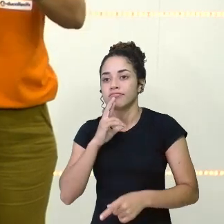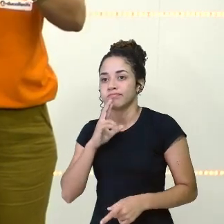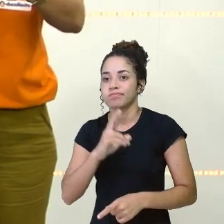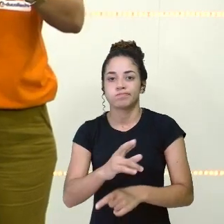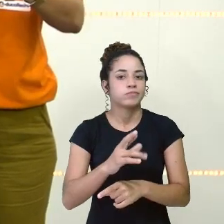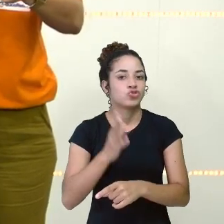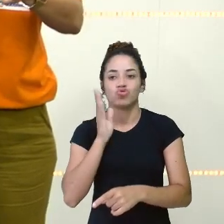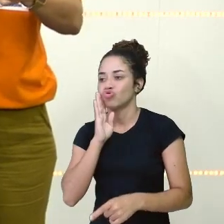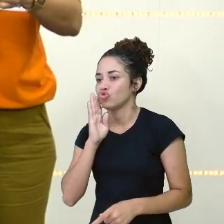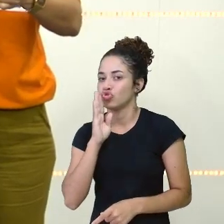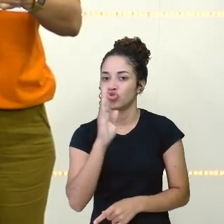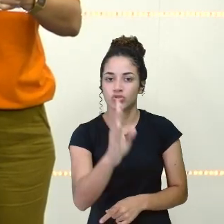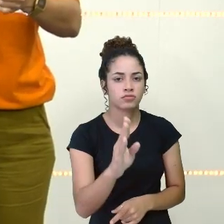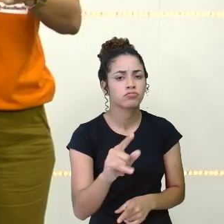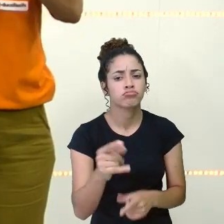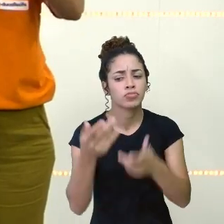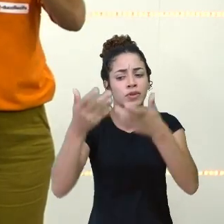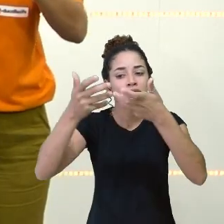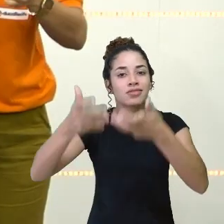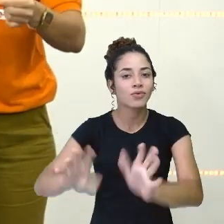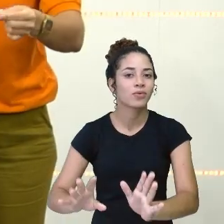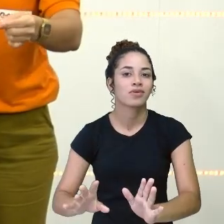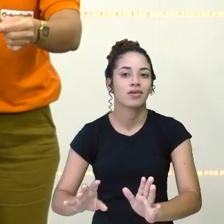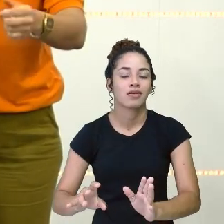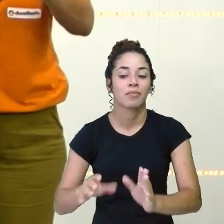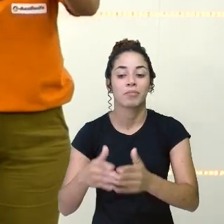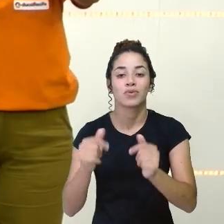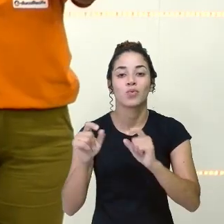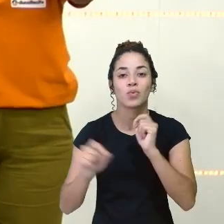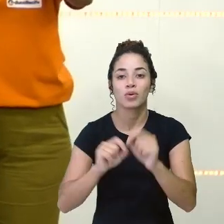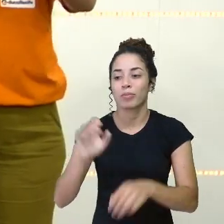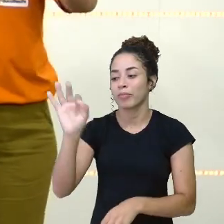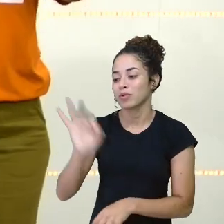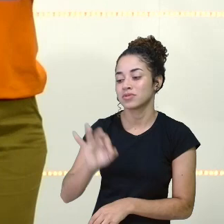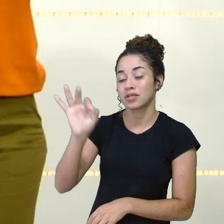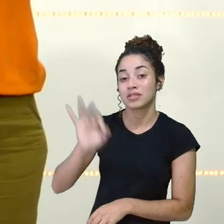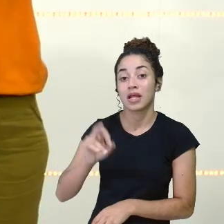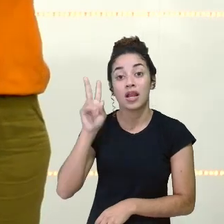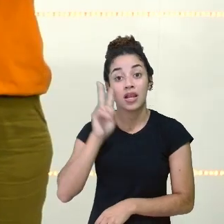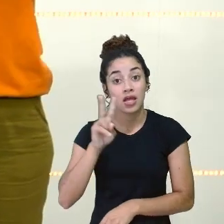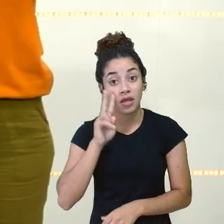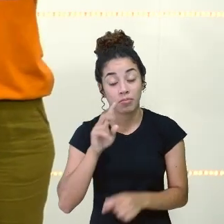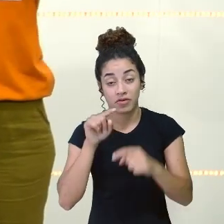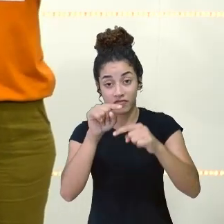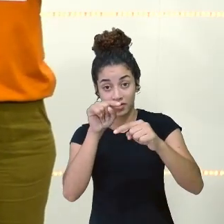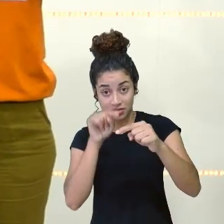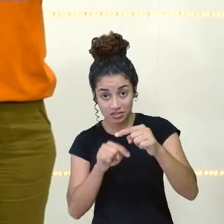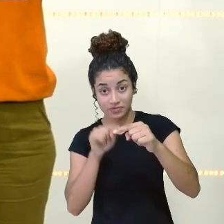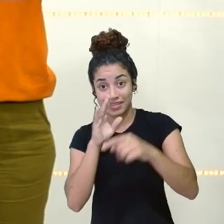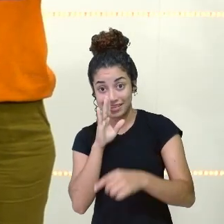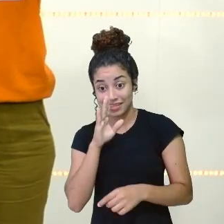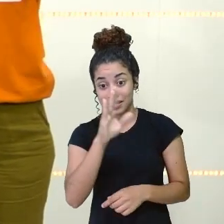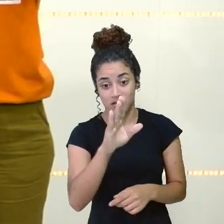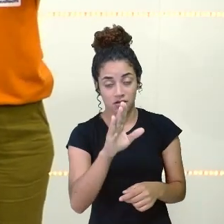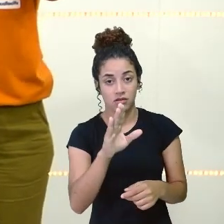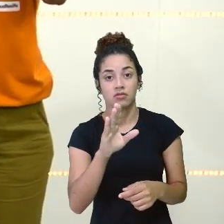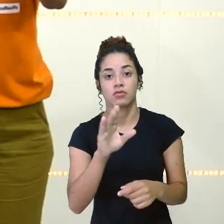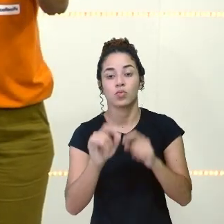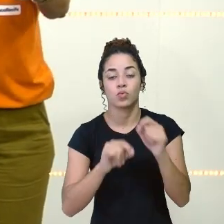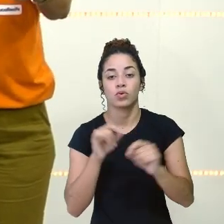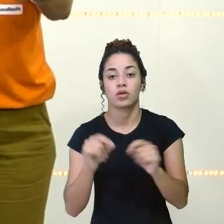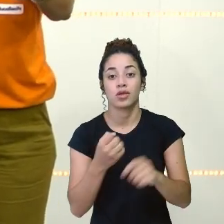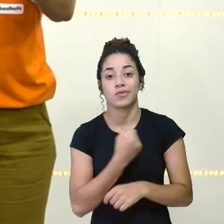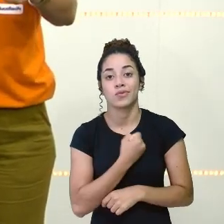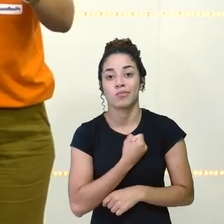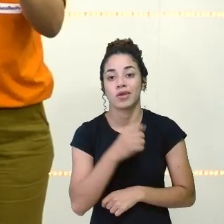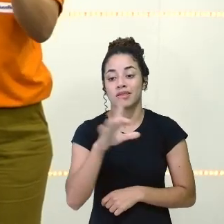em fração, mas ele não pediu, pediu em porcentagem. Lembra, fração está diretamente ligada com